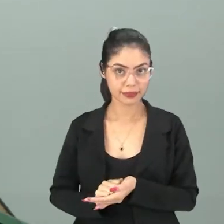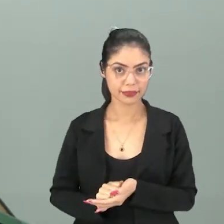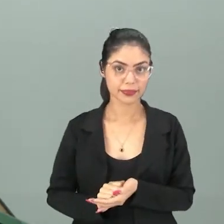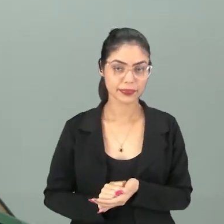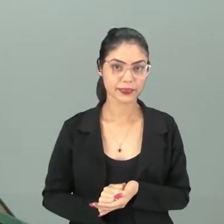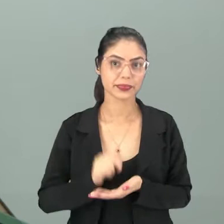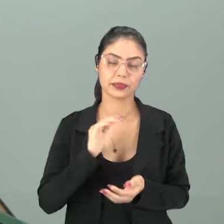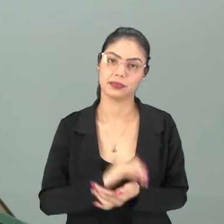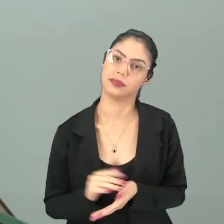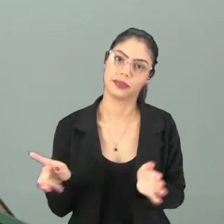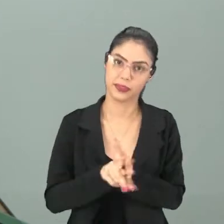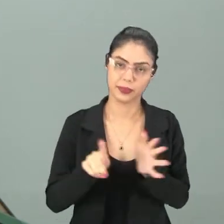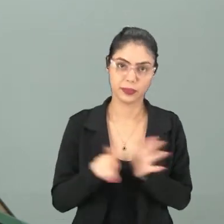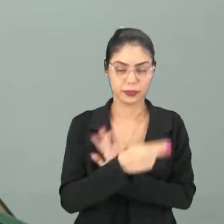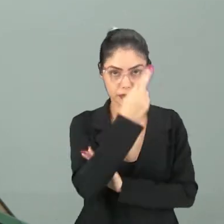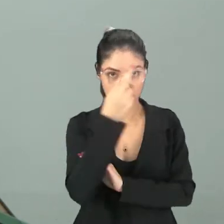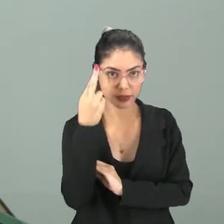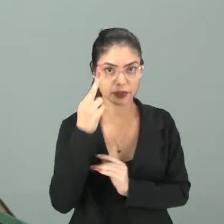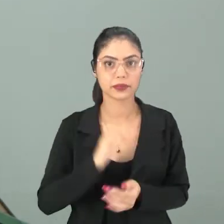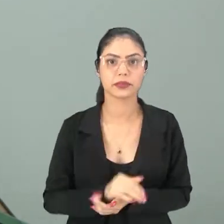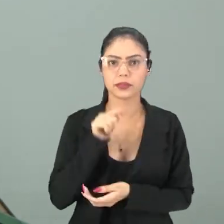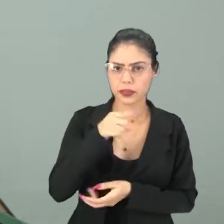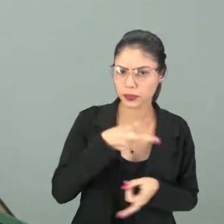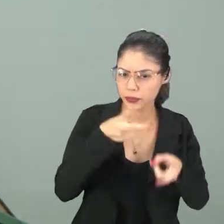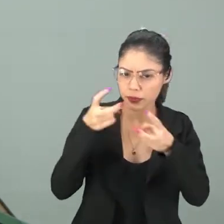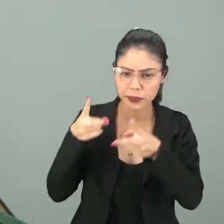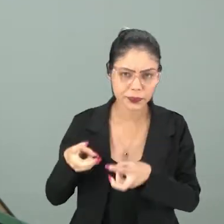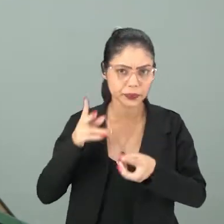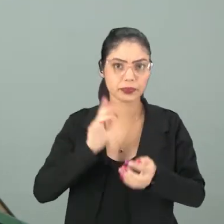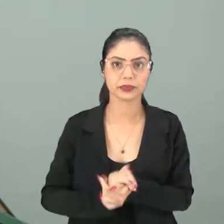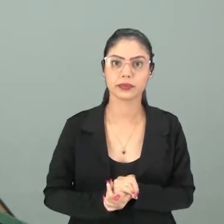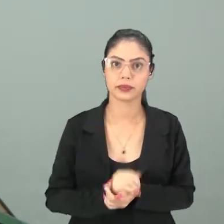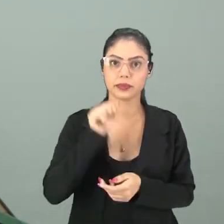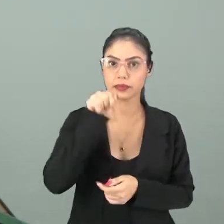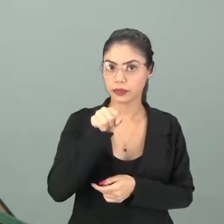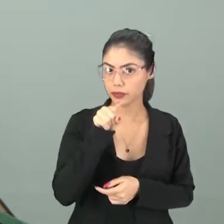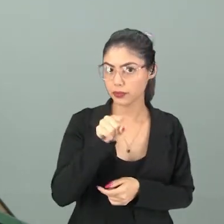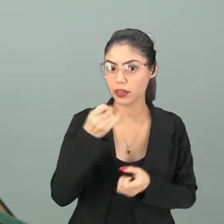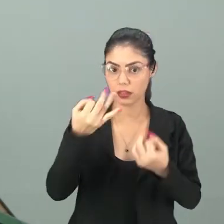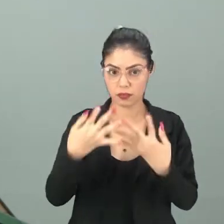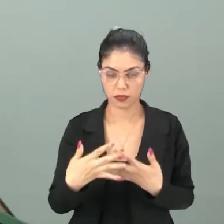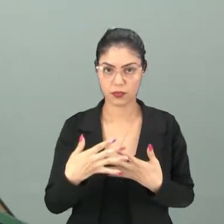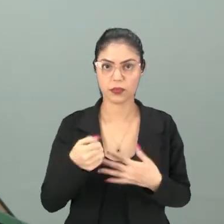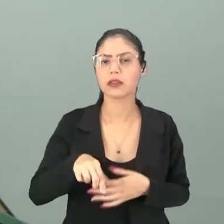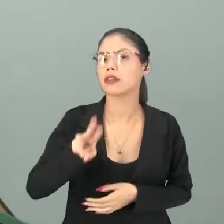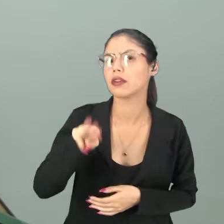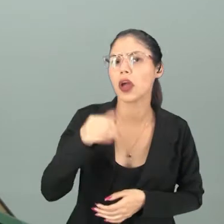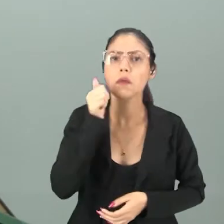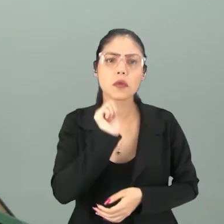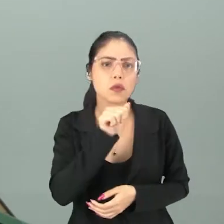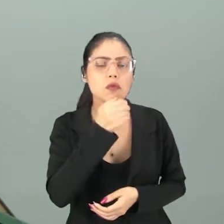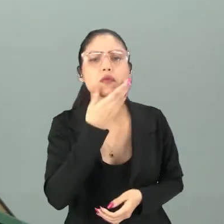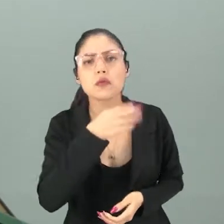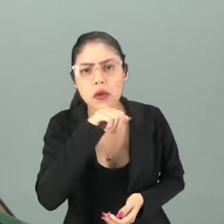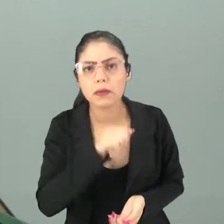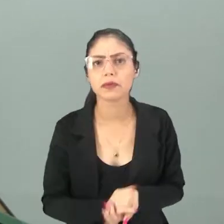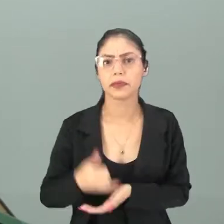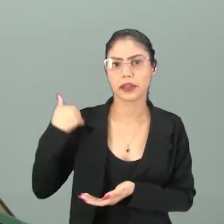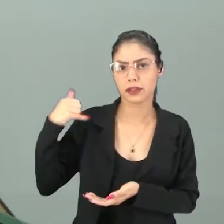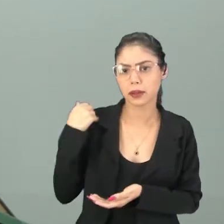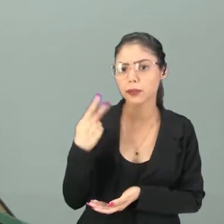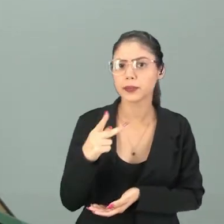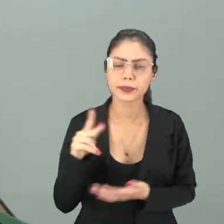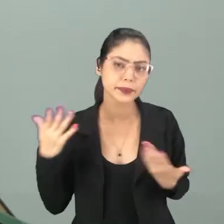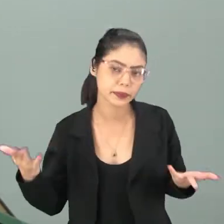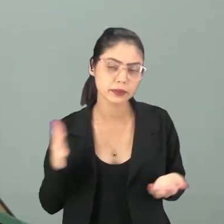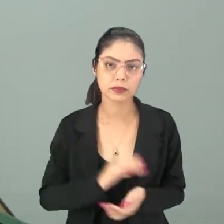Narrando, escrito a sua própria história. Você percebeu que ele contou quem eram seus pais, a idade que ele